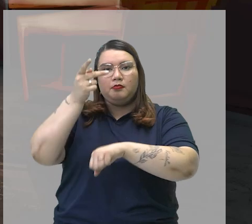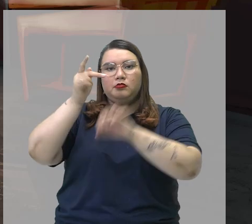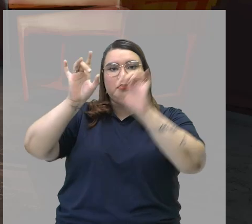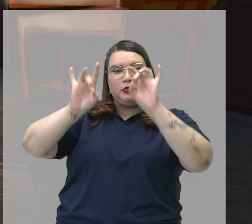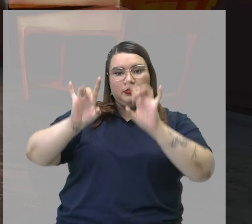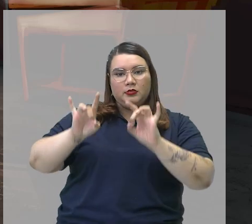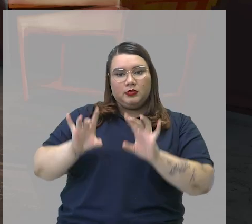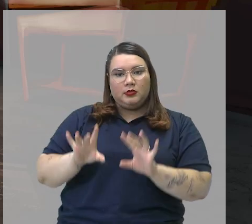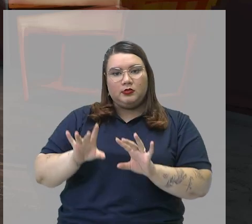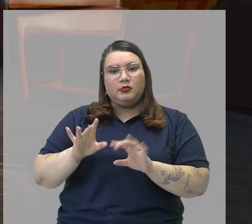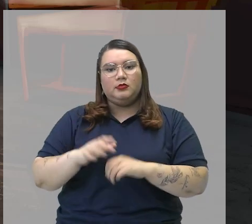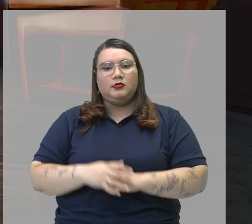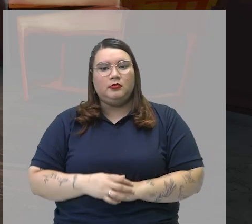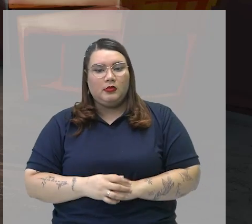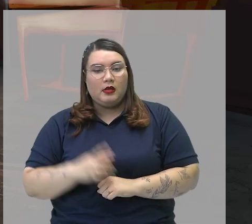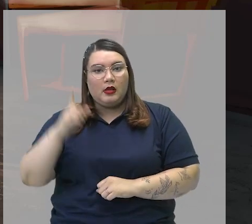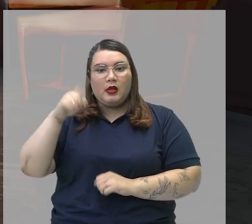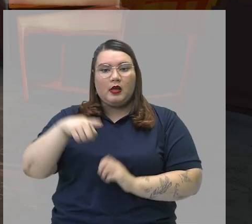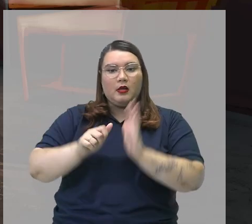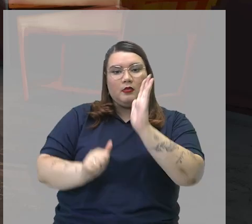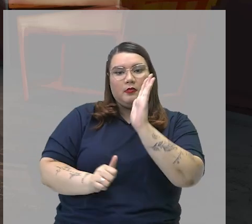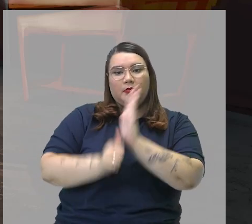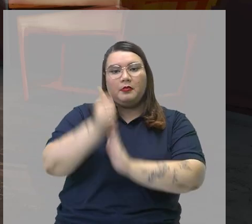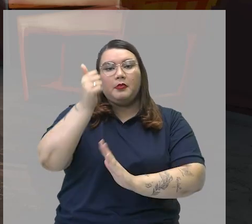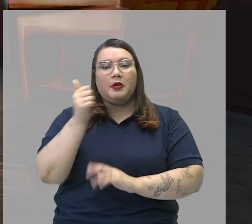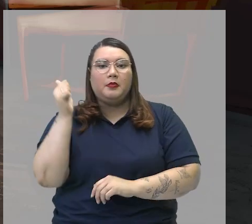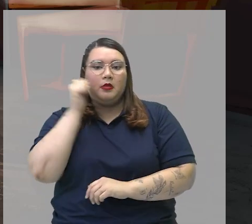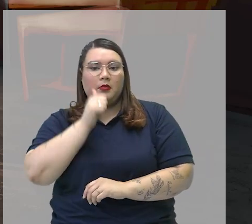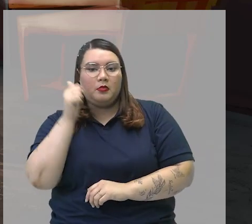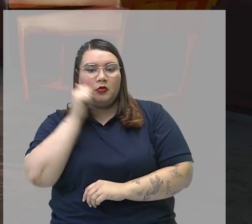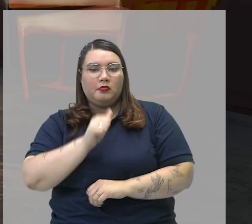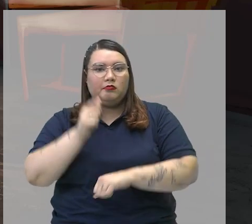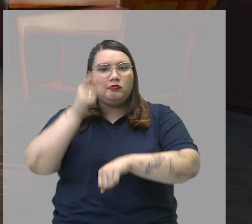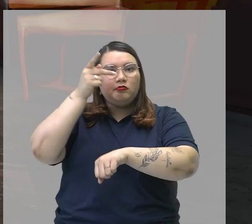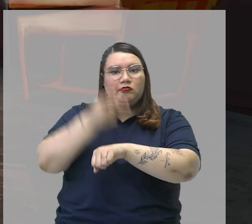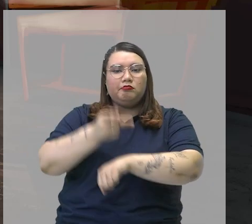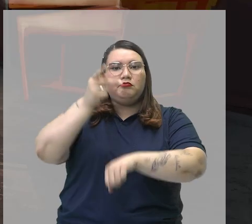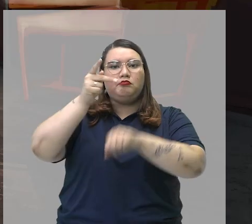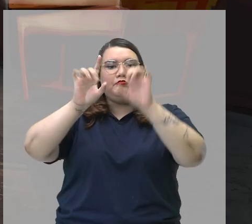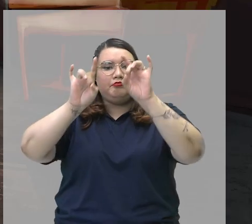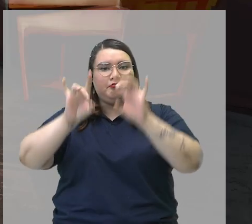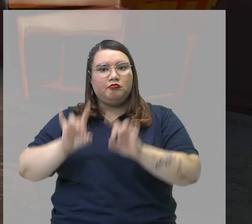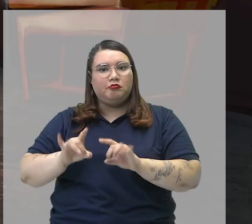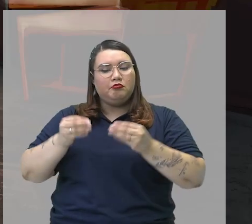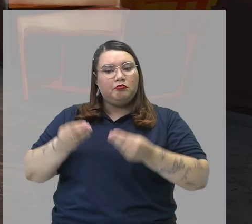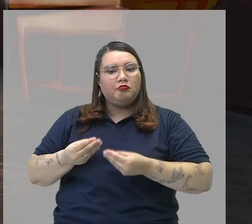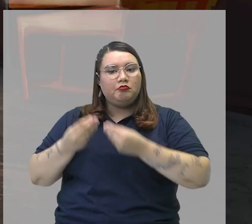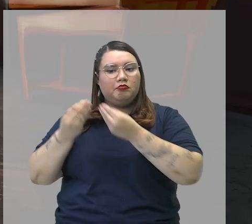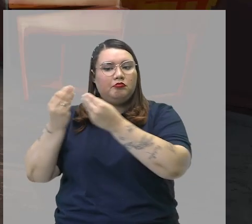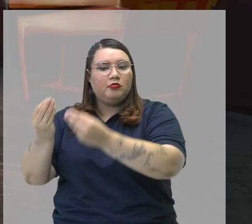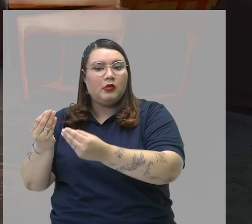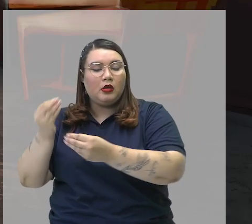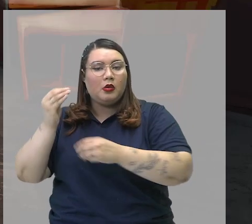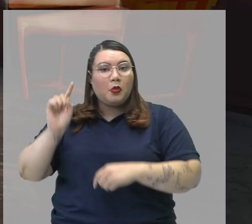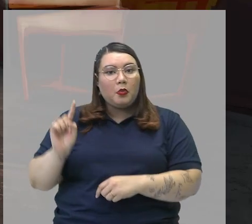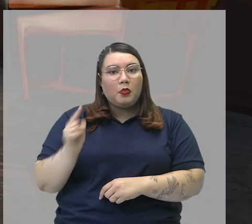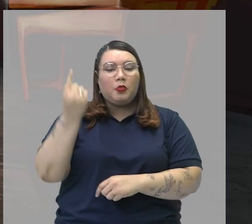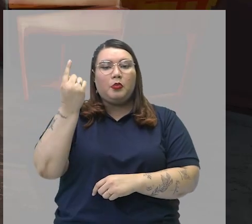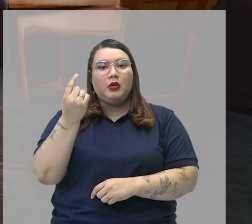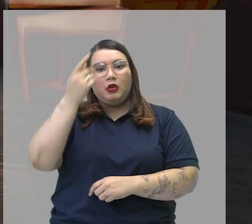Nobel, sendo a primeira mulher a receber tal honra e a